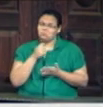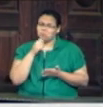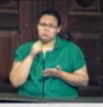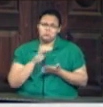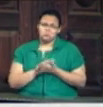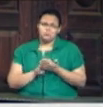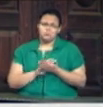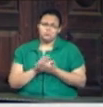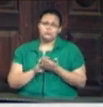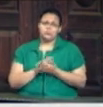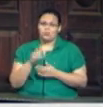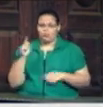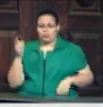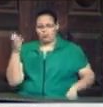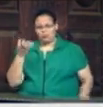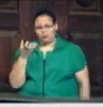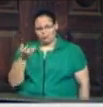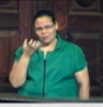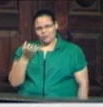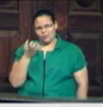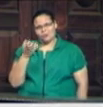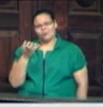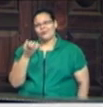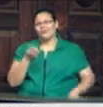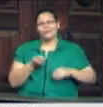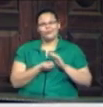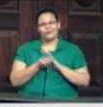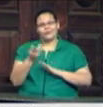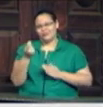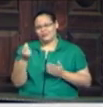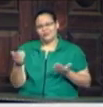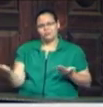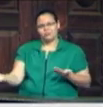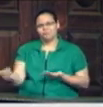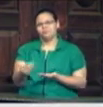quer, inclusive, se apropriar de vários fundos.